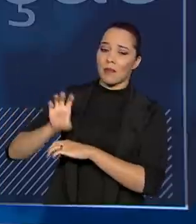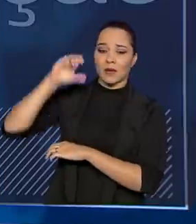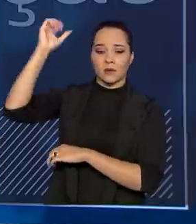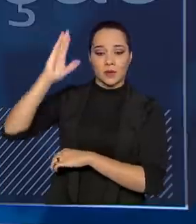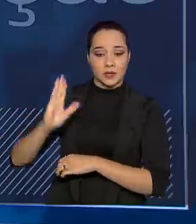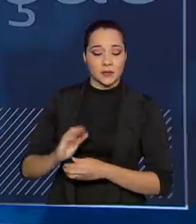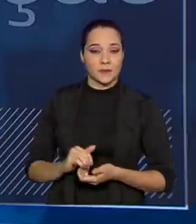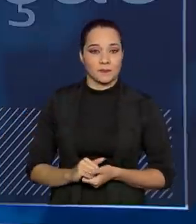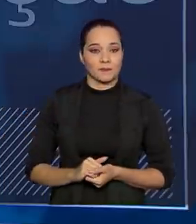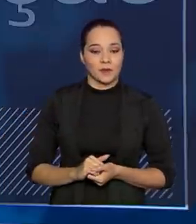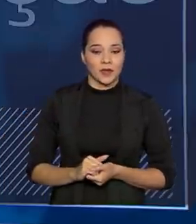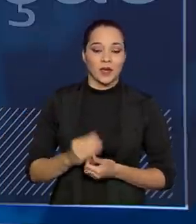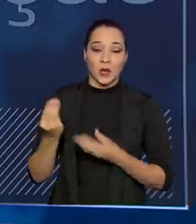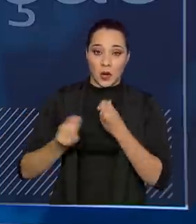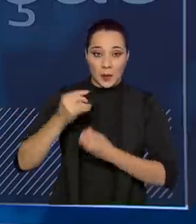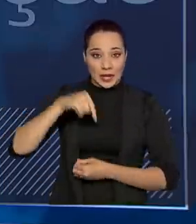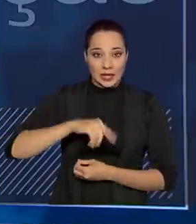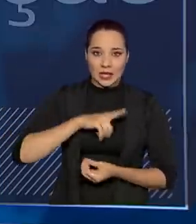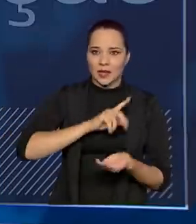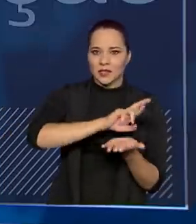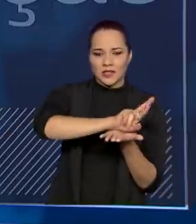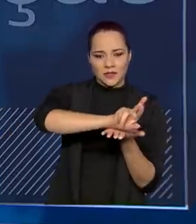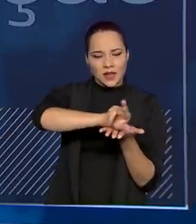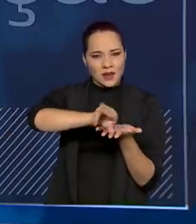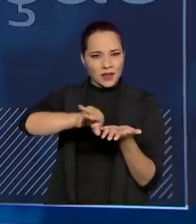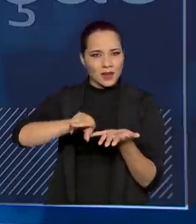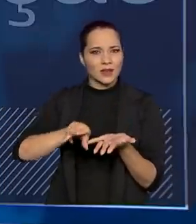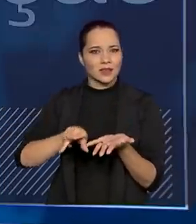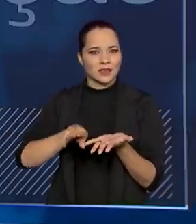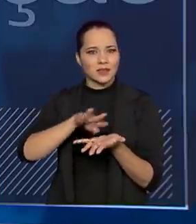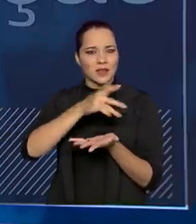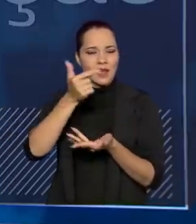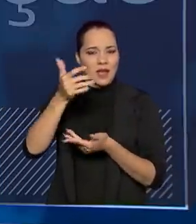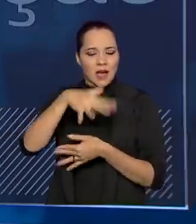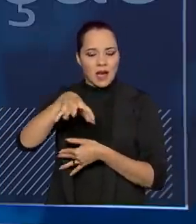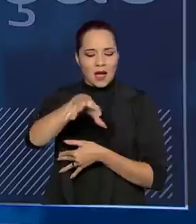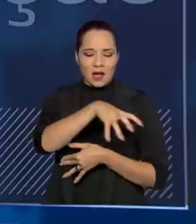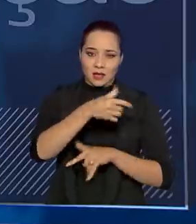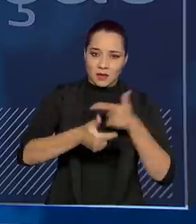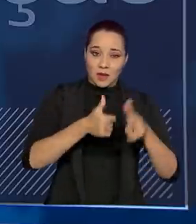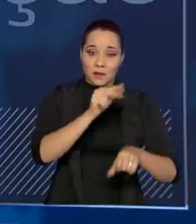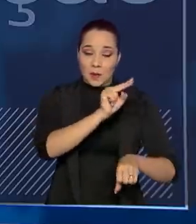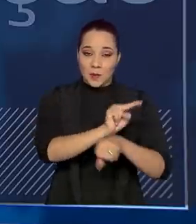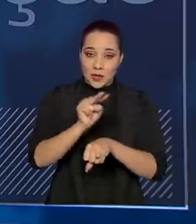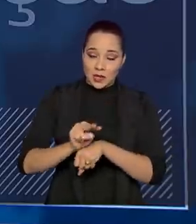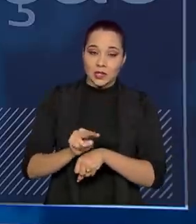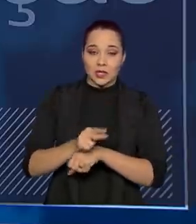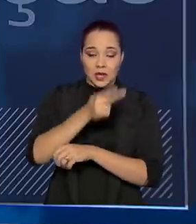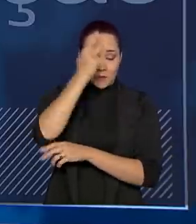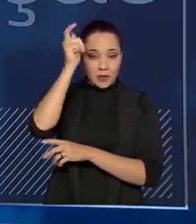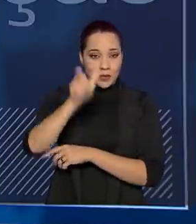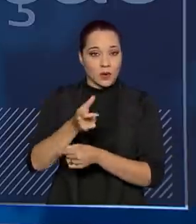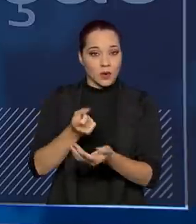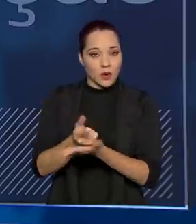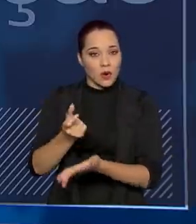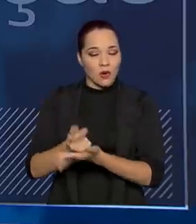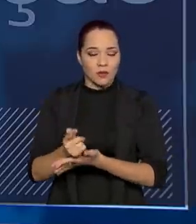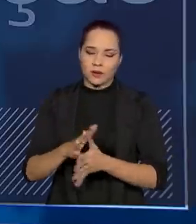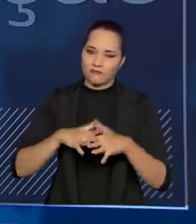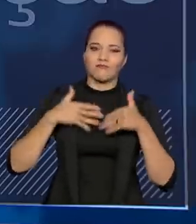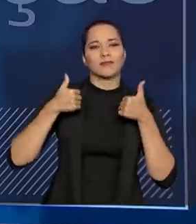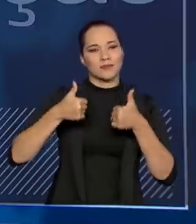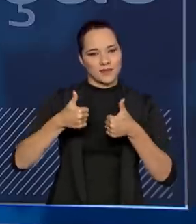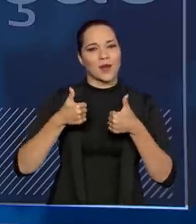federação. O fato de nós termos vários atores atuando na proteção e na defesa do consumidor é muito